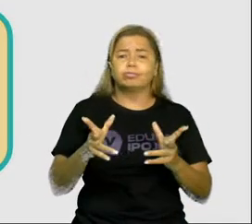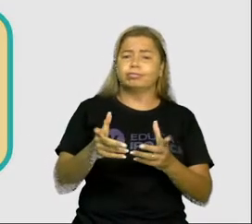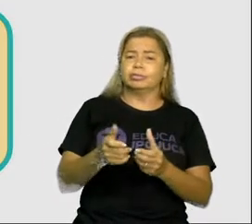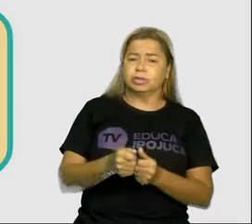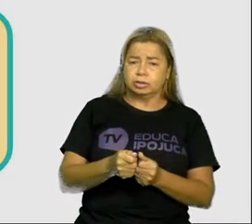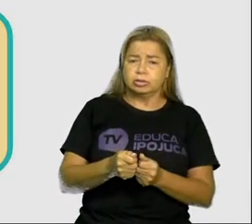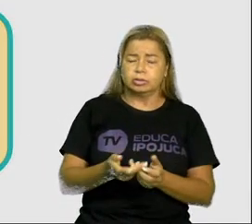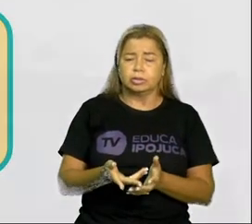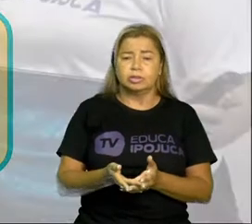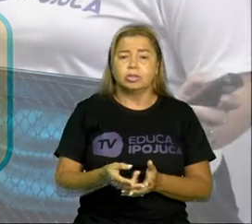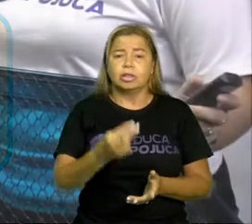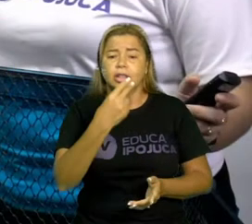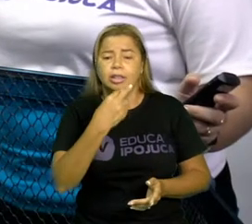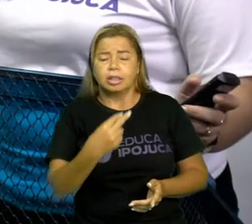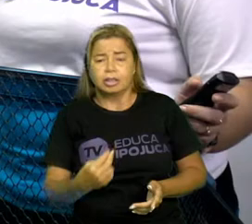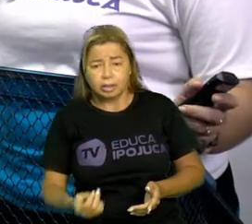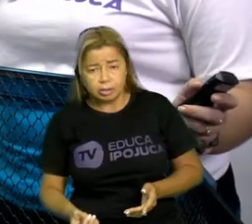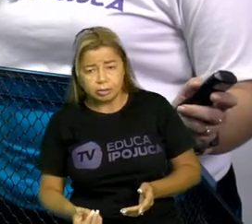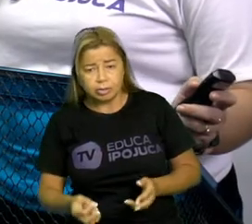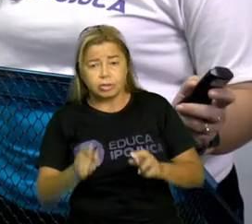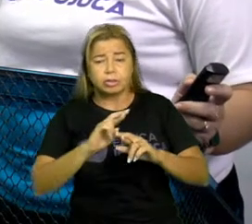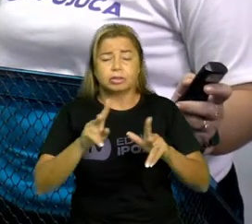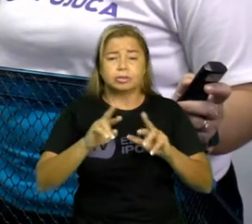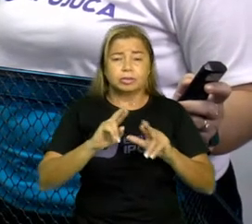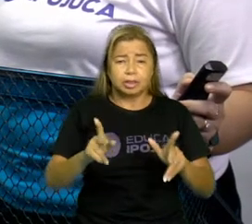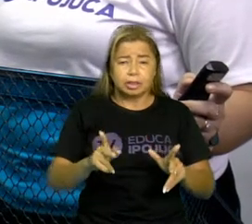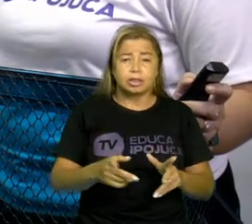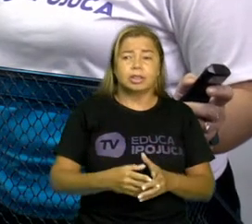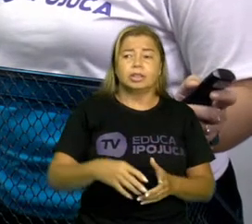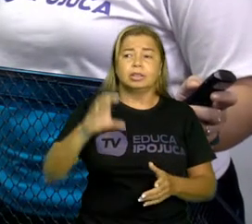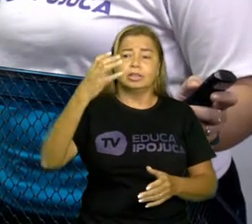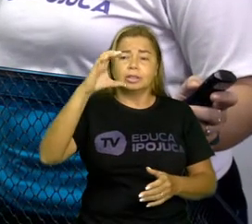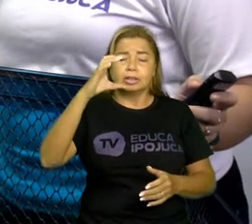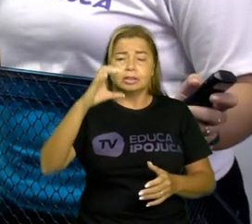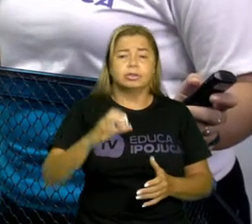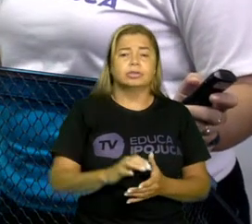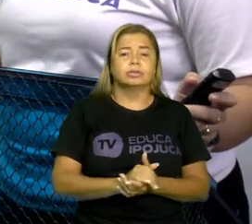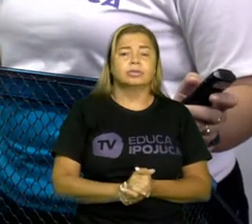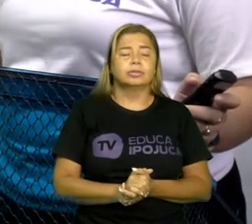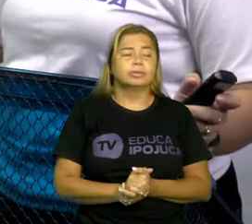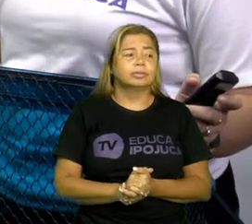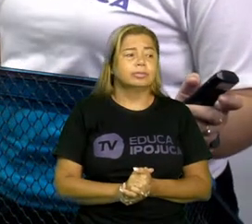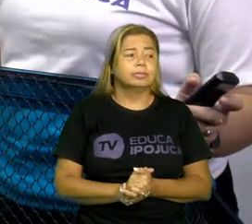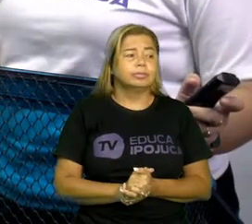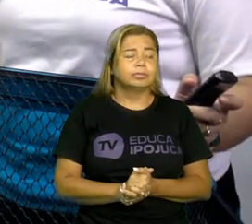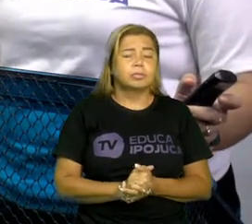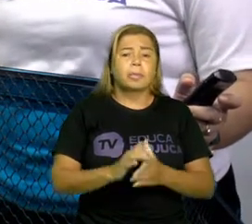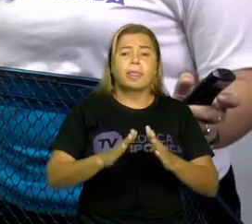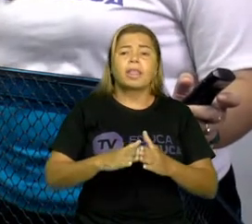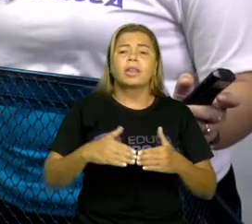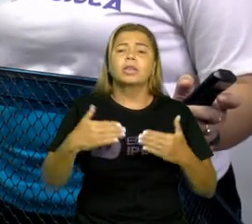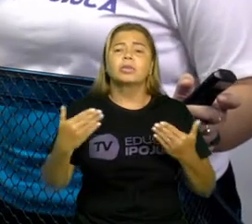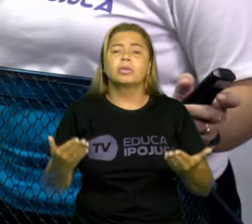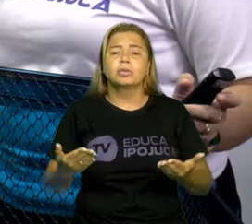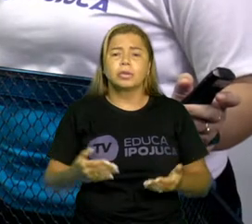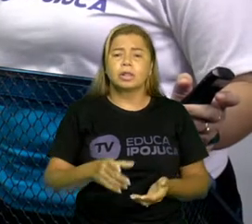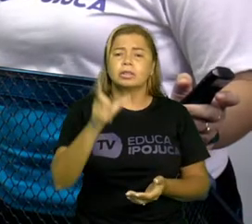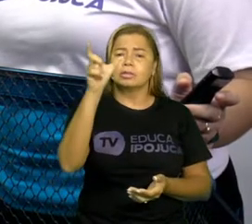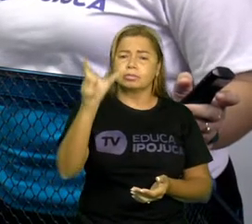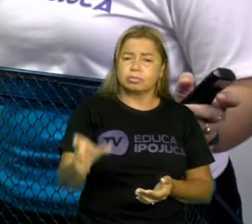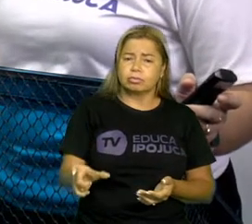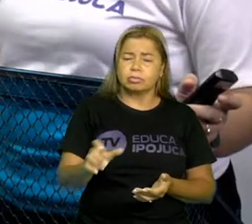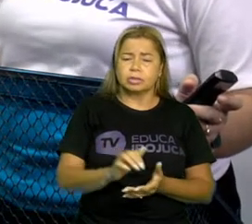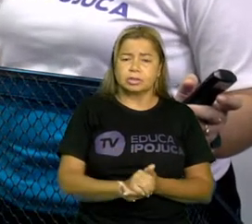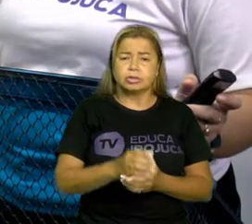aquelas linguagens que a gente encontra no discurso científico. Então, quais são as características que a gente